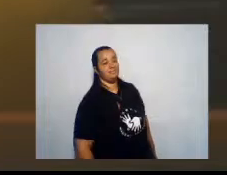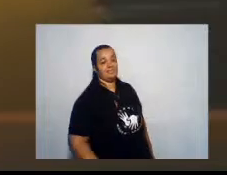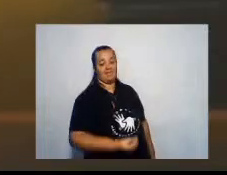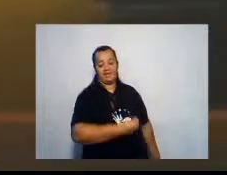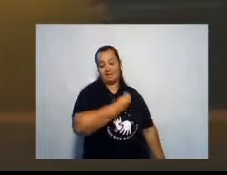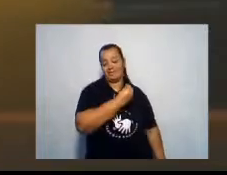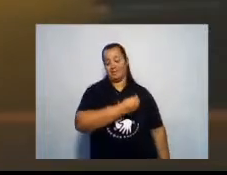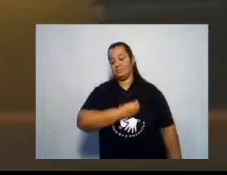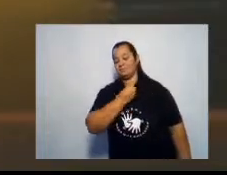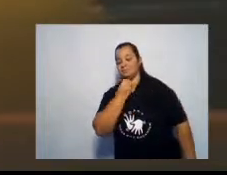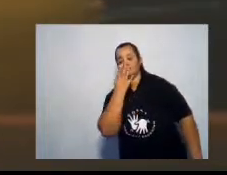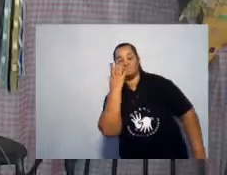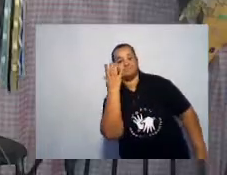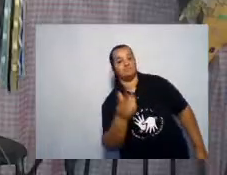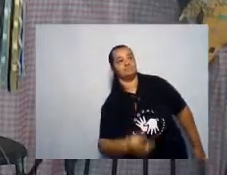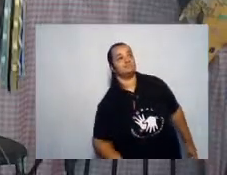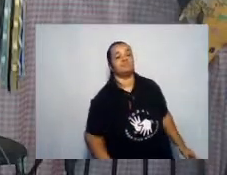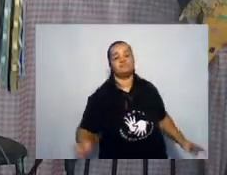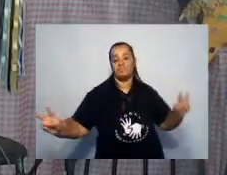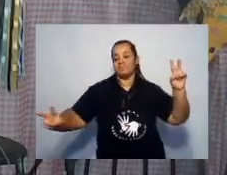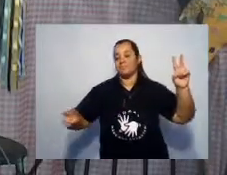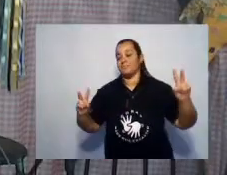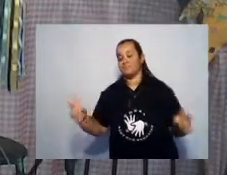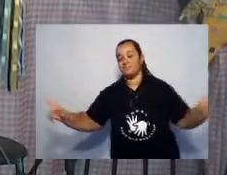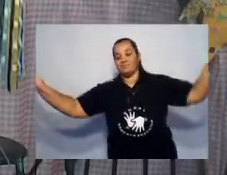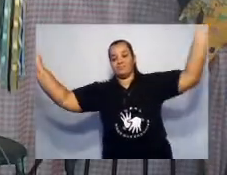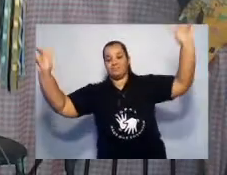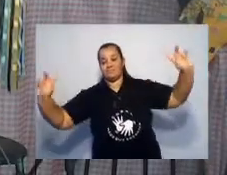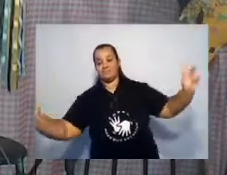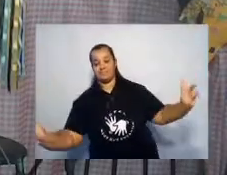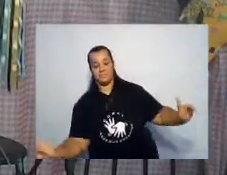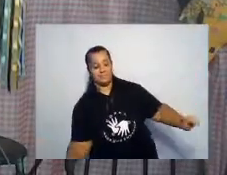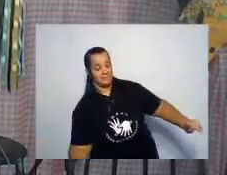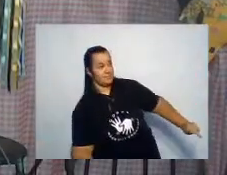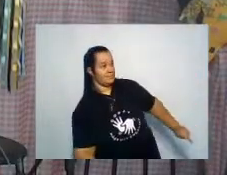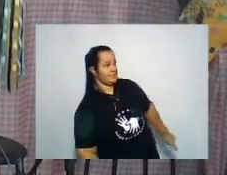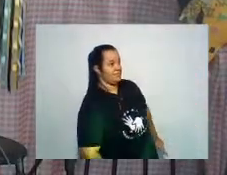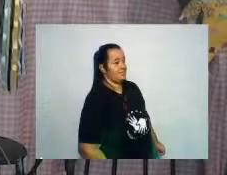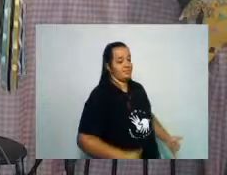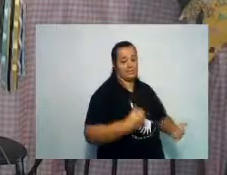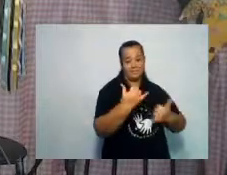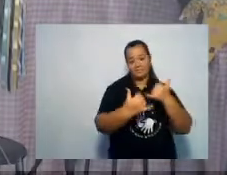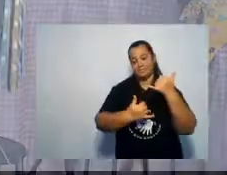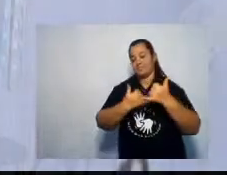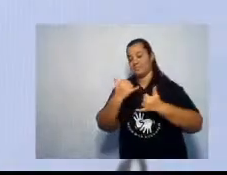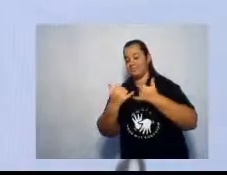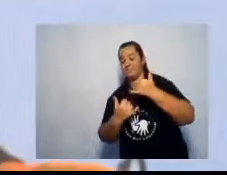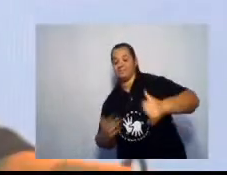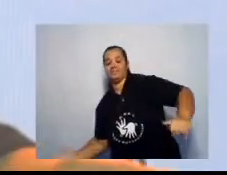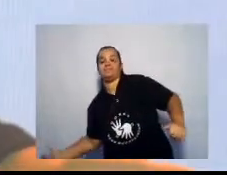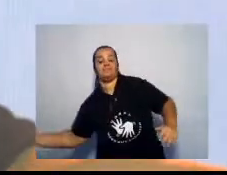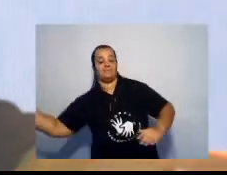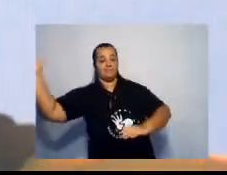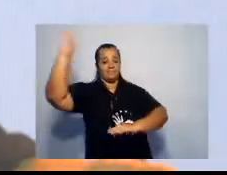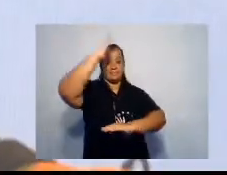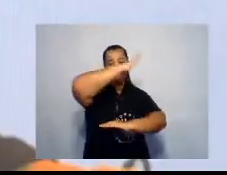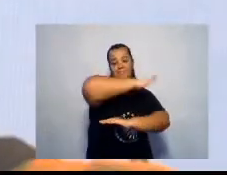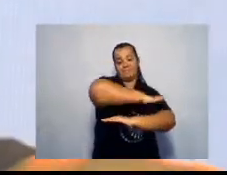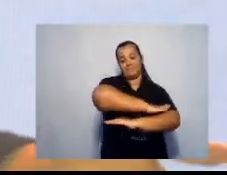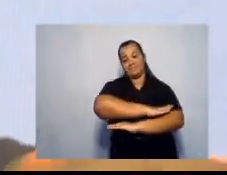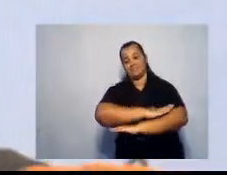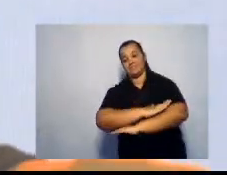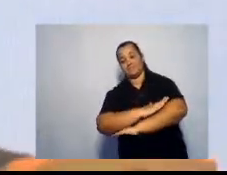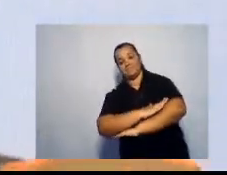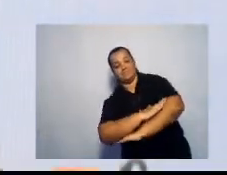iluminar. Vida boa, brisa e paz, nossas brincadeiras ao